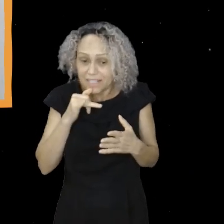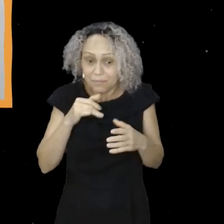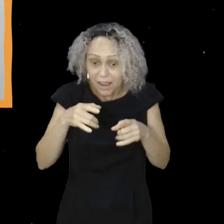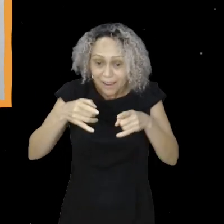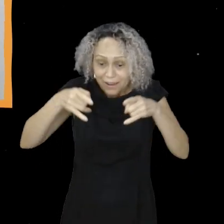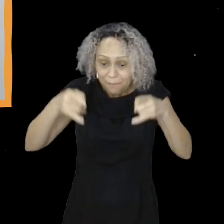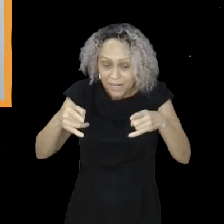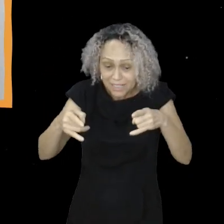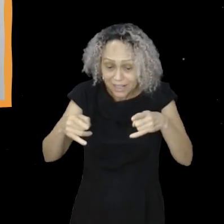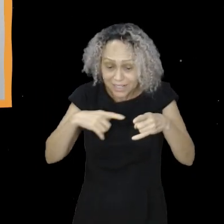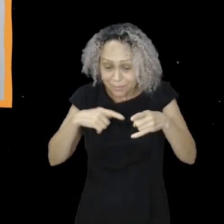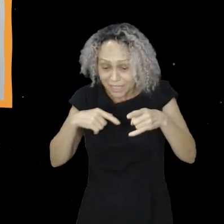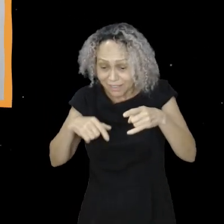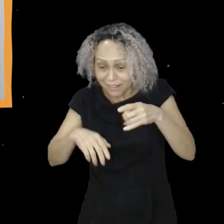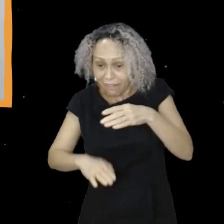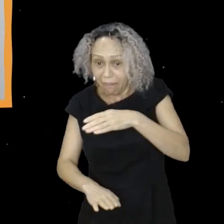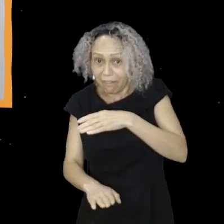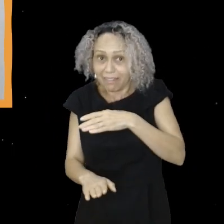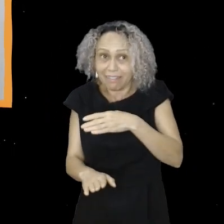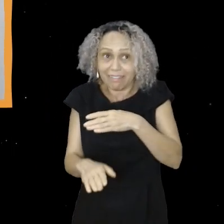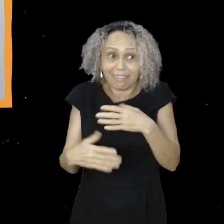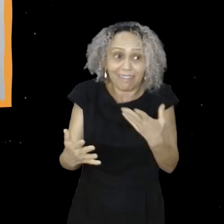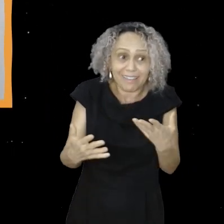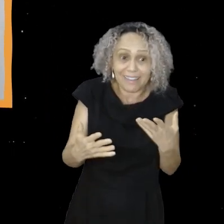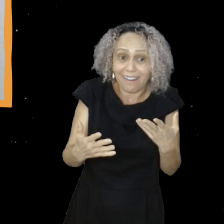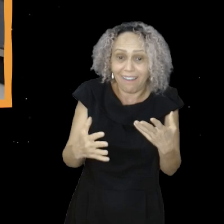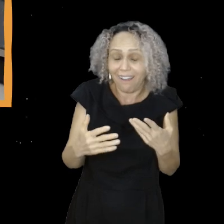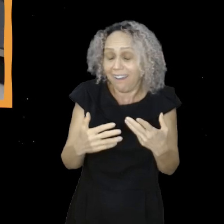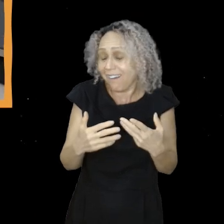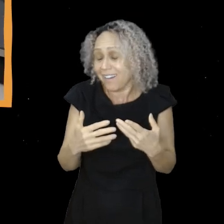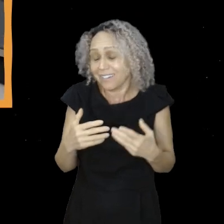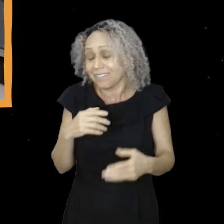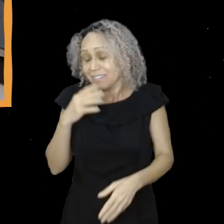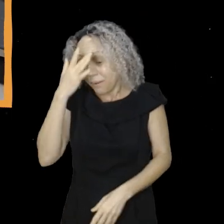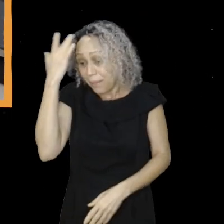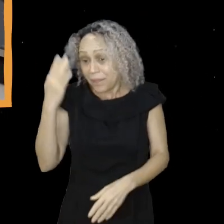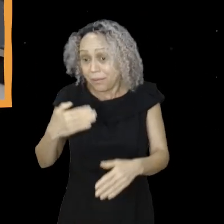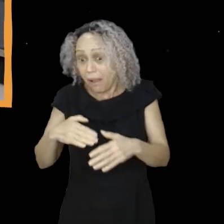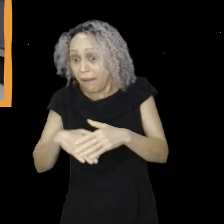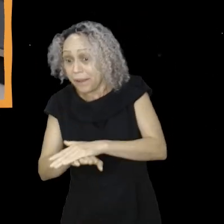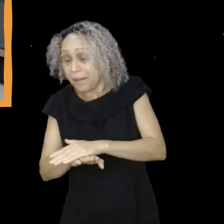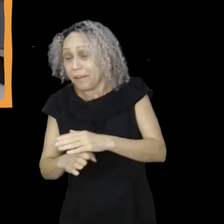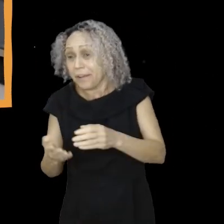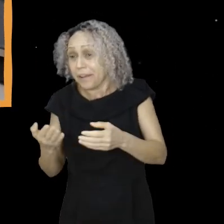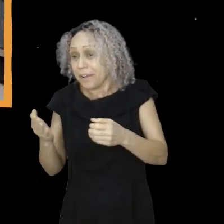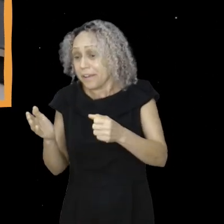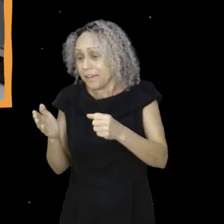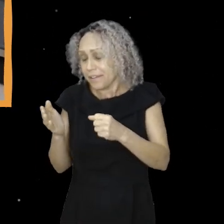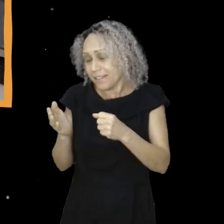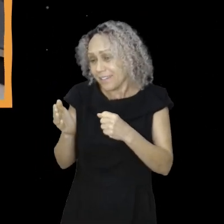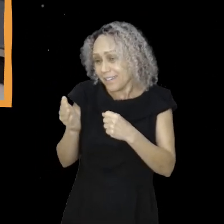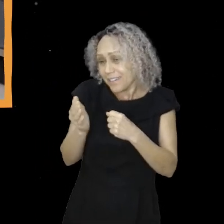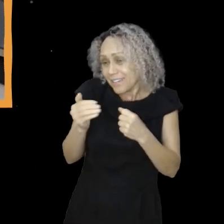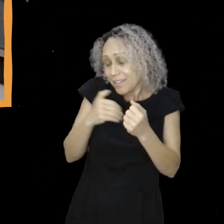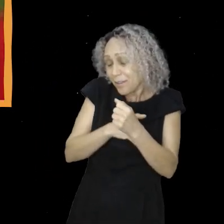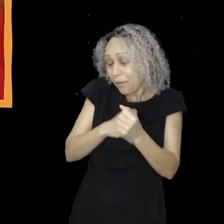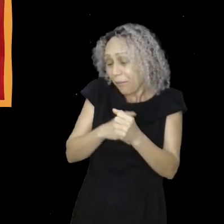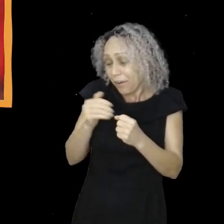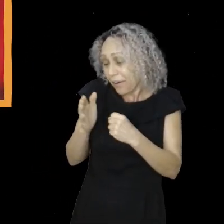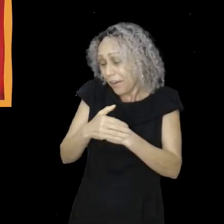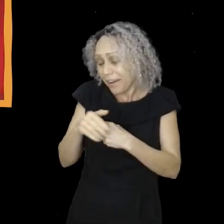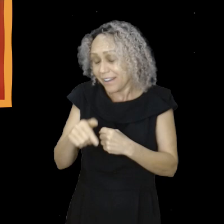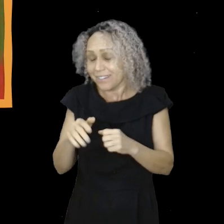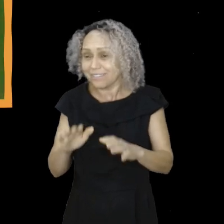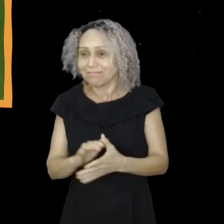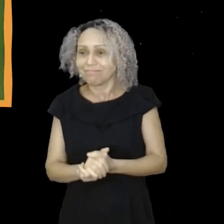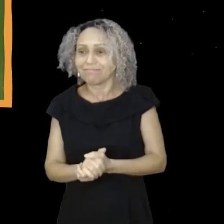contou, que é criança petista desde pequenininha, a gente tem fotos pra provar. Sim, e tem uma surpresa no segundo bloco, inclusive.